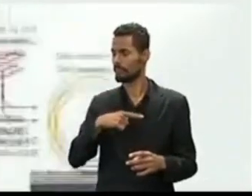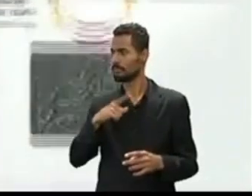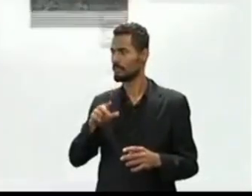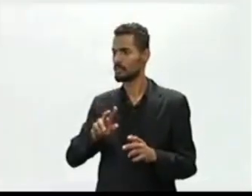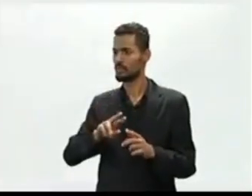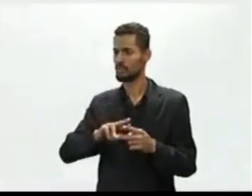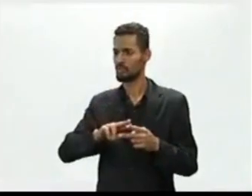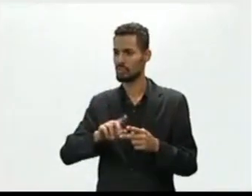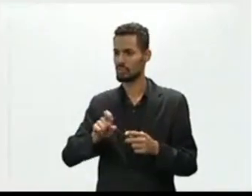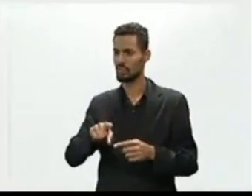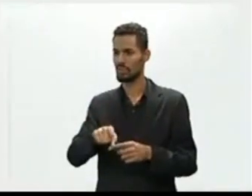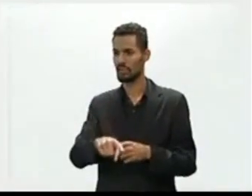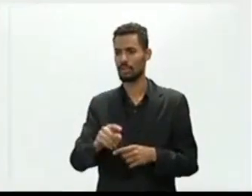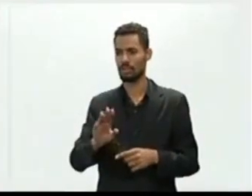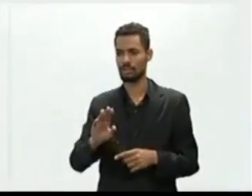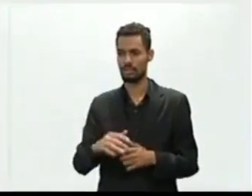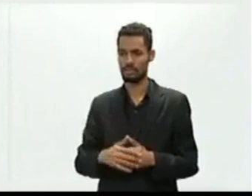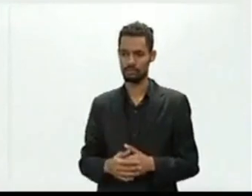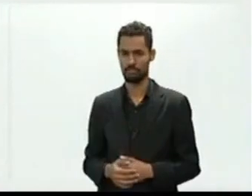tá?